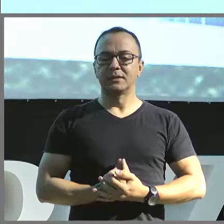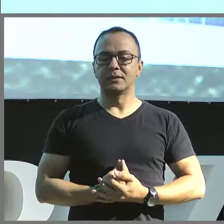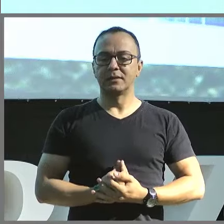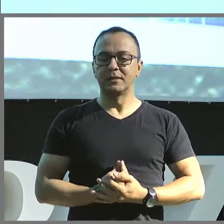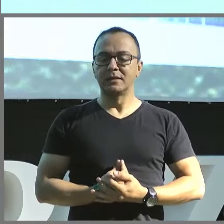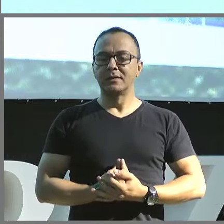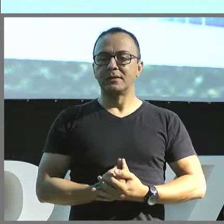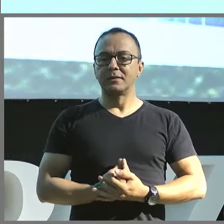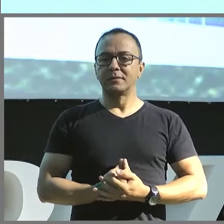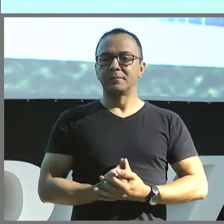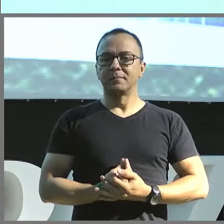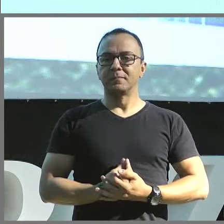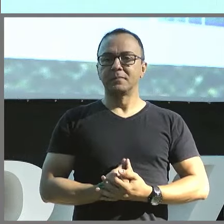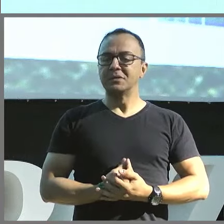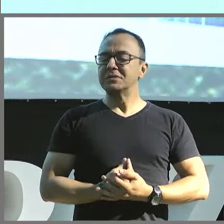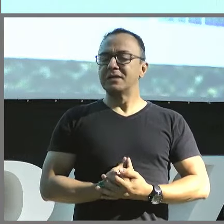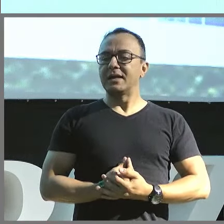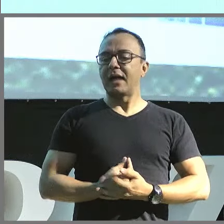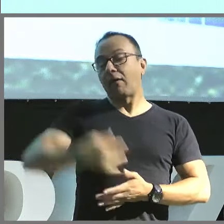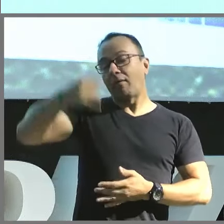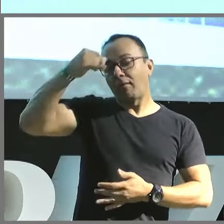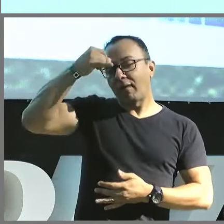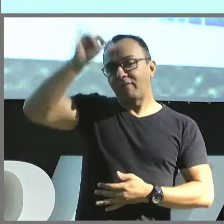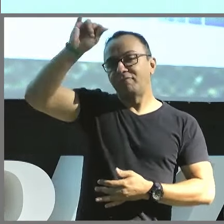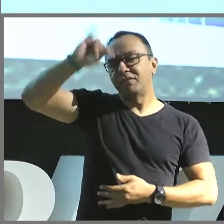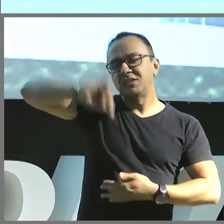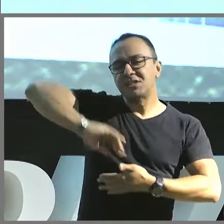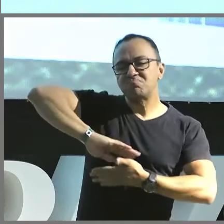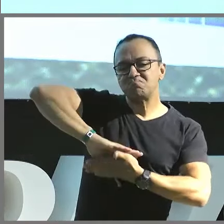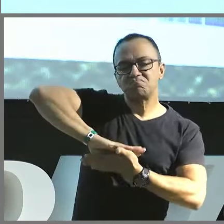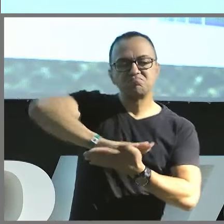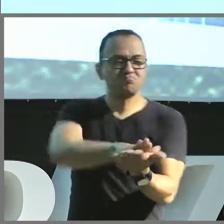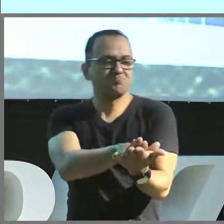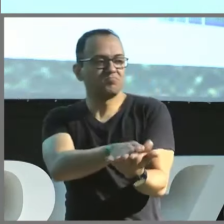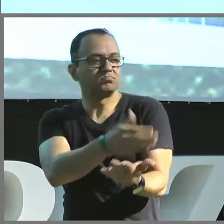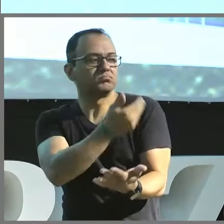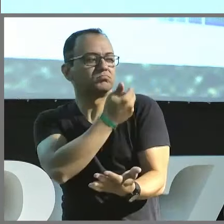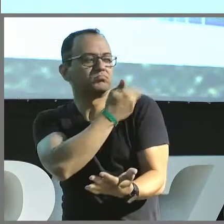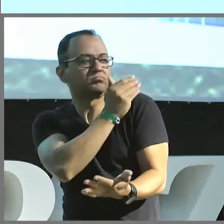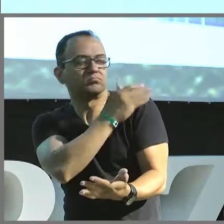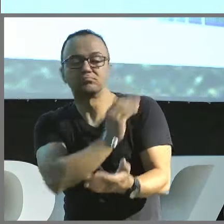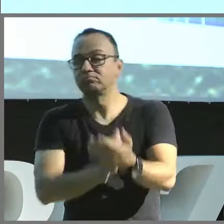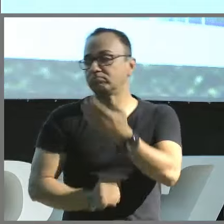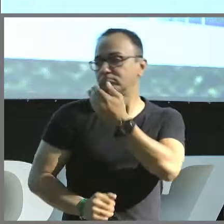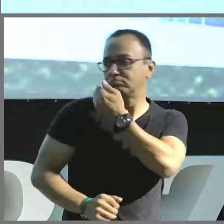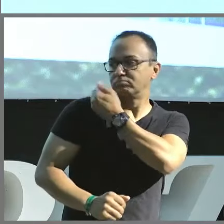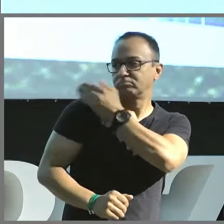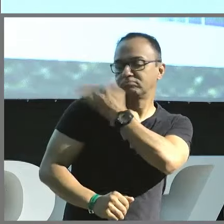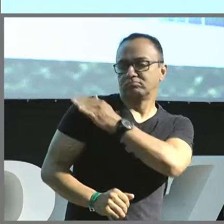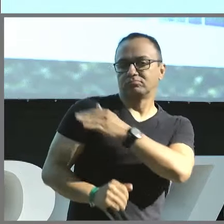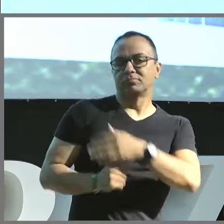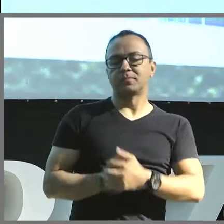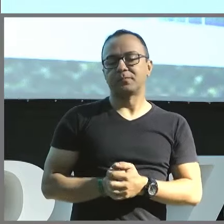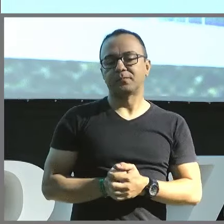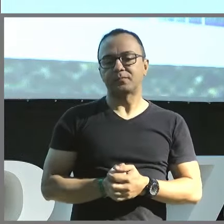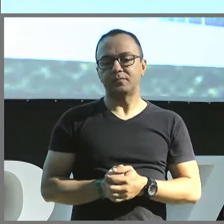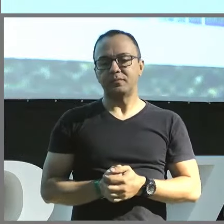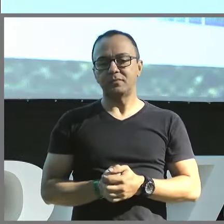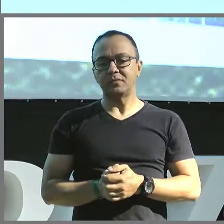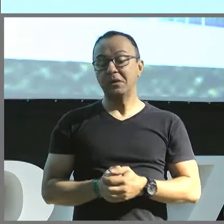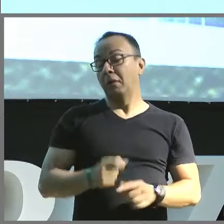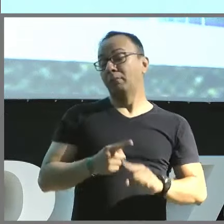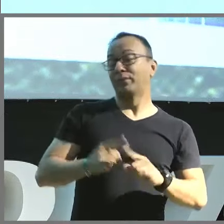diferenças, não fazer daqueles que, movido por ter a verdade, acham que